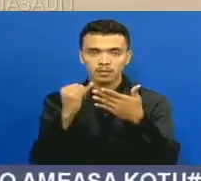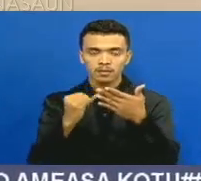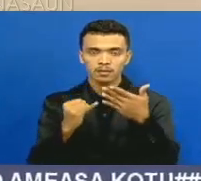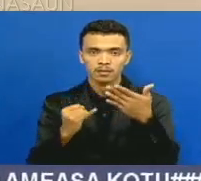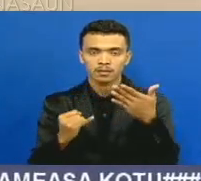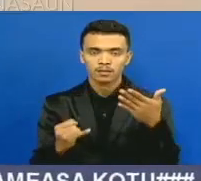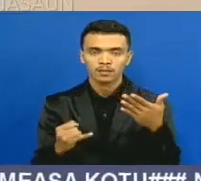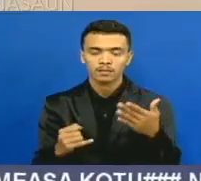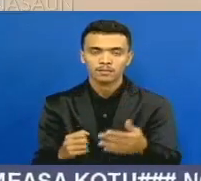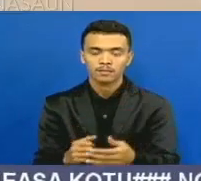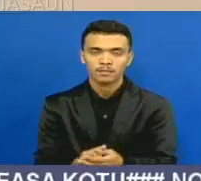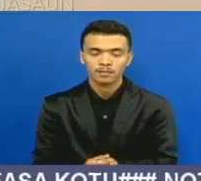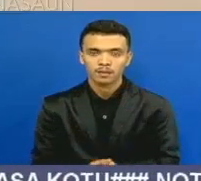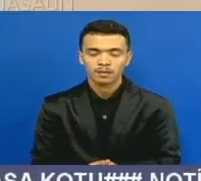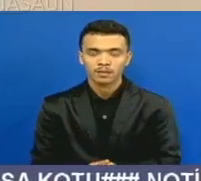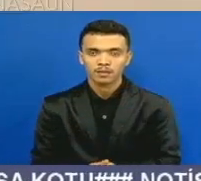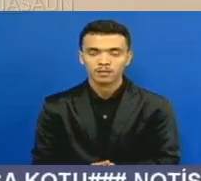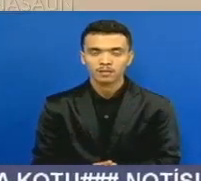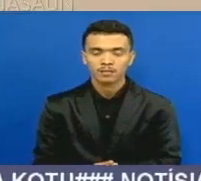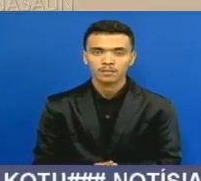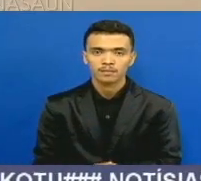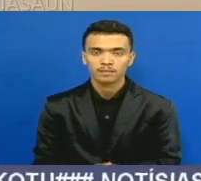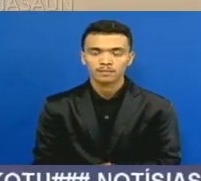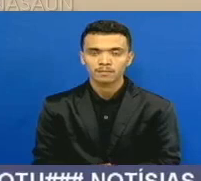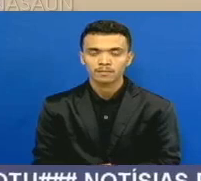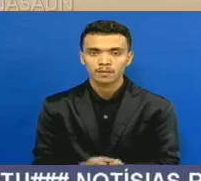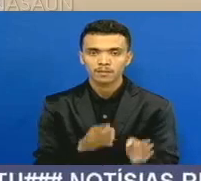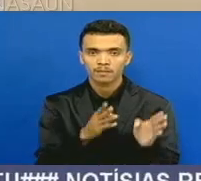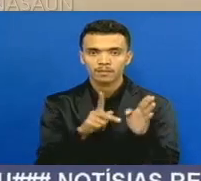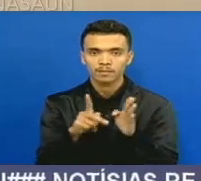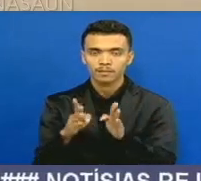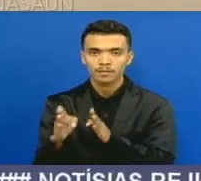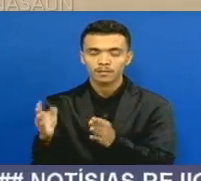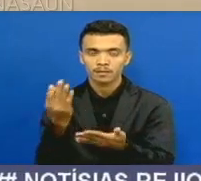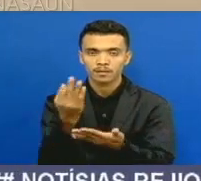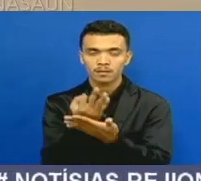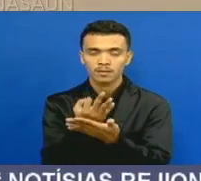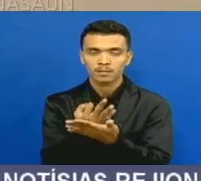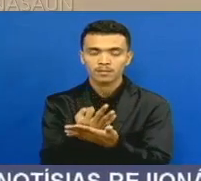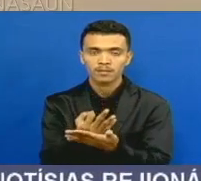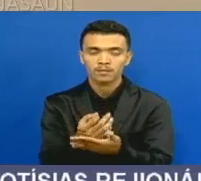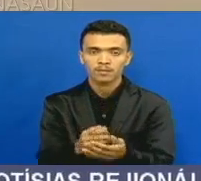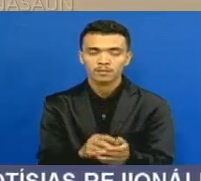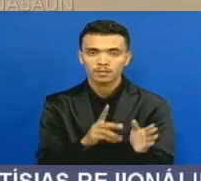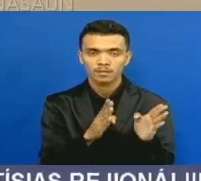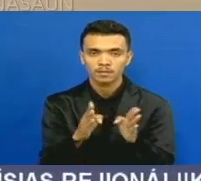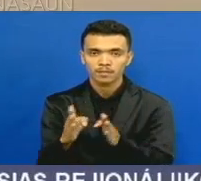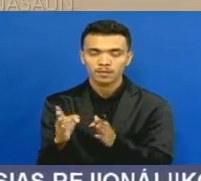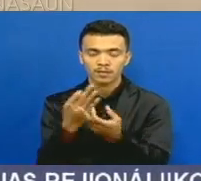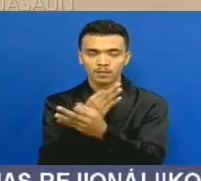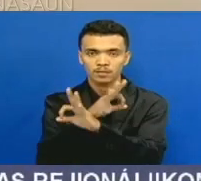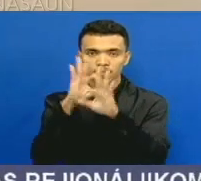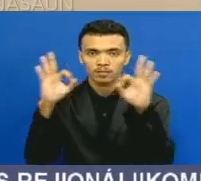de desenho, será, né? Preparem a custo, preparem a bill of quantity. Quando preparar uma,